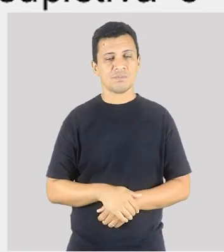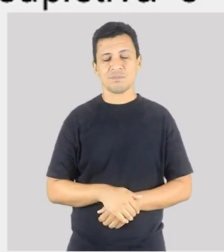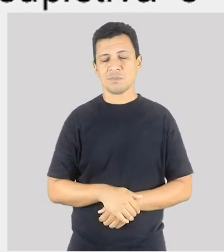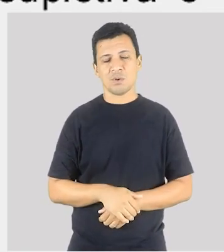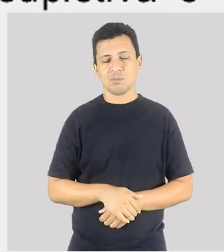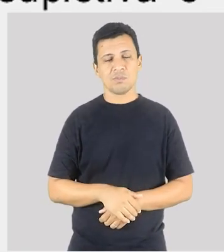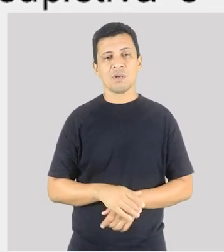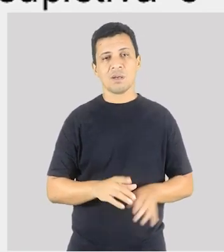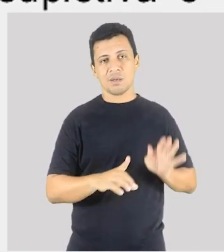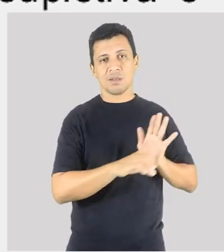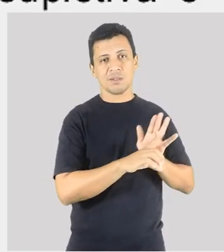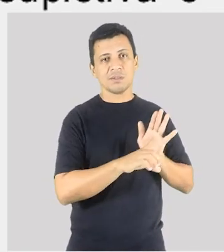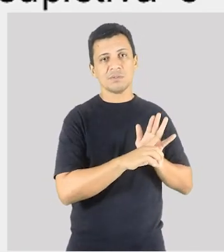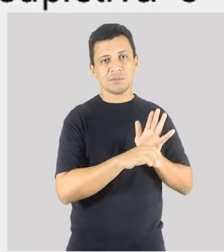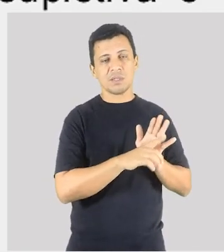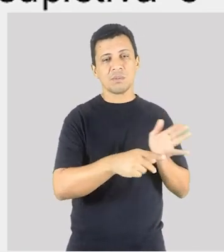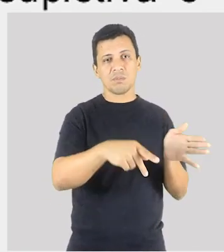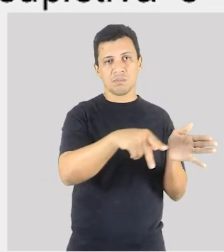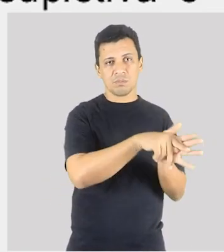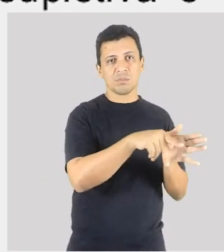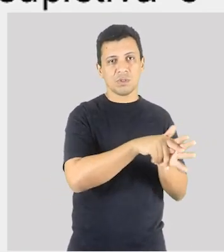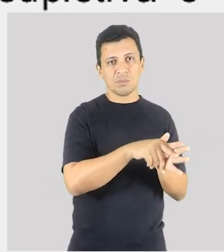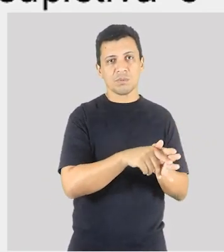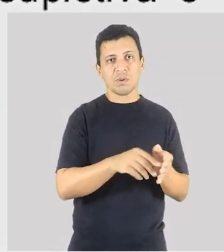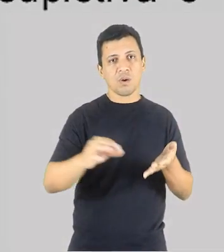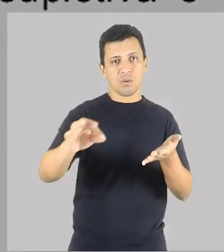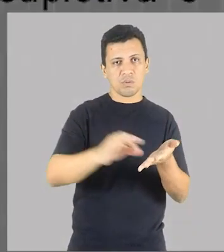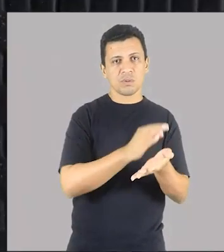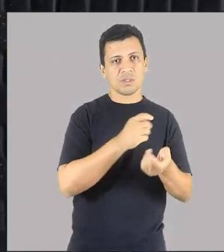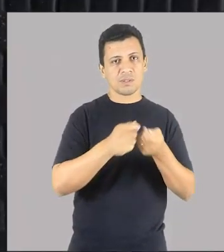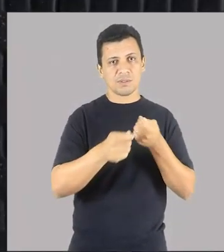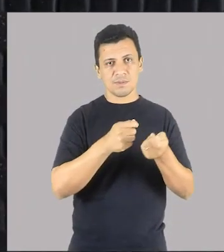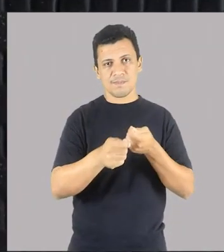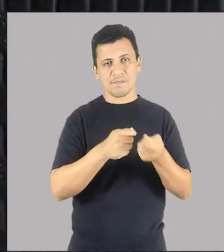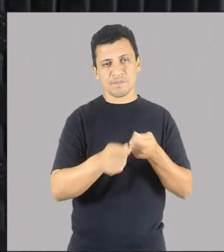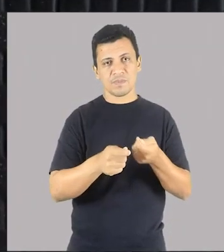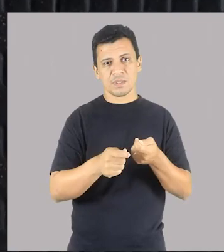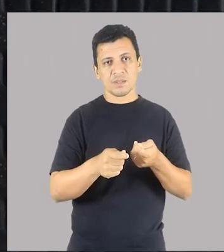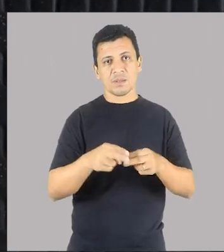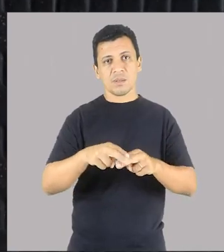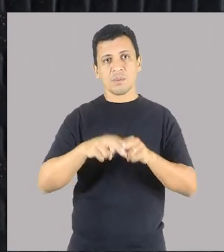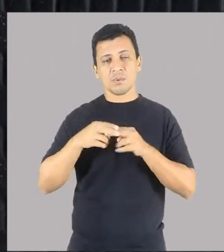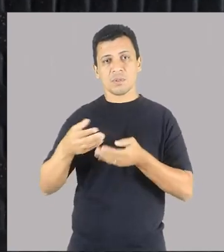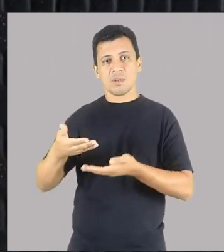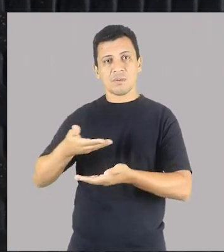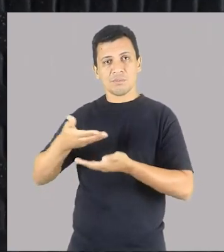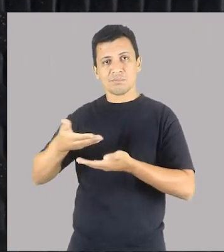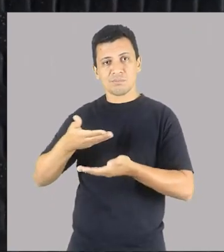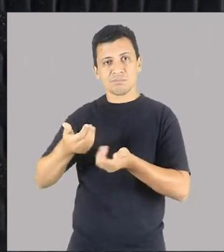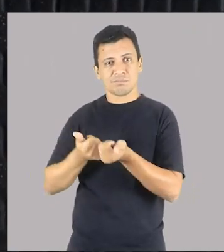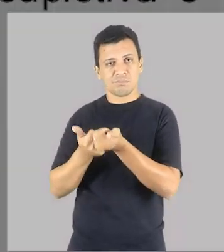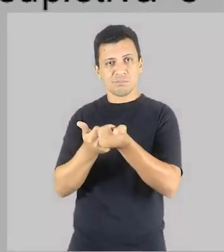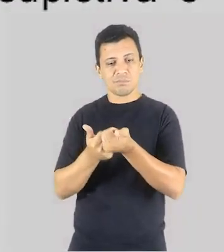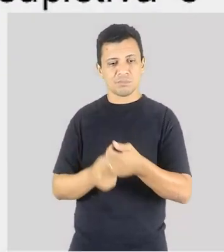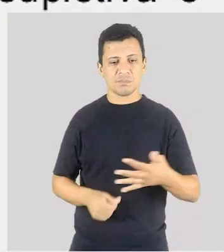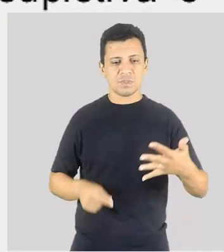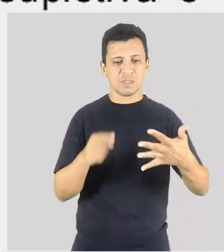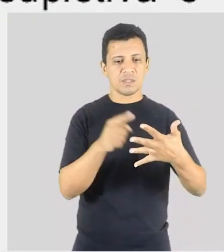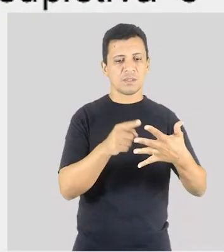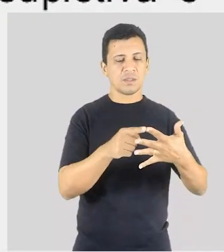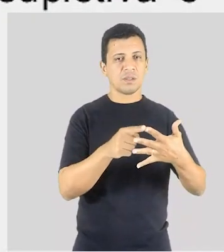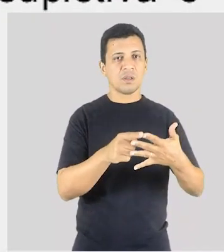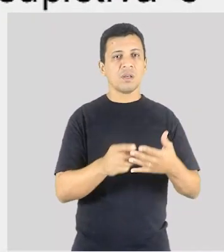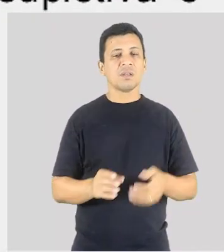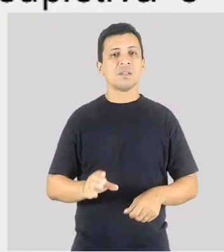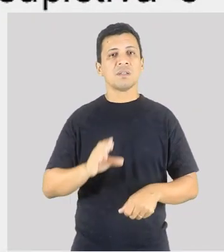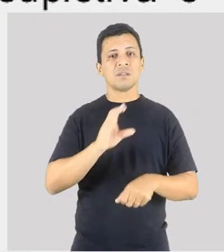própria para tratar de contratos administrativos. Então, portanto, a aplicação é subsidiária do Código Civil. O Código de Processo